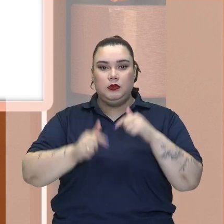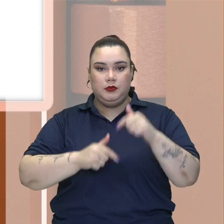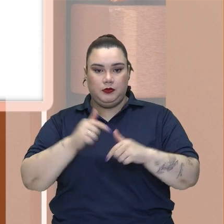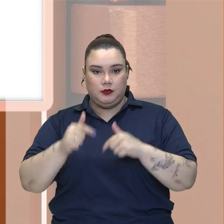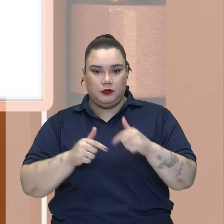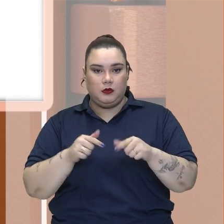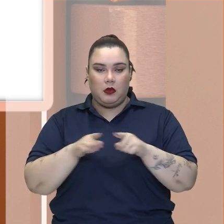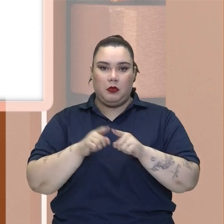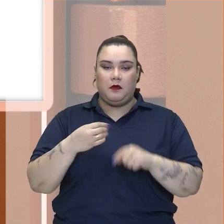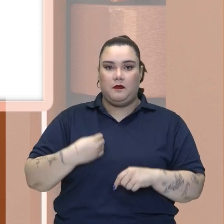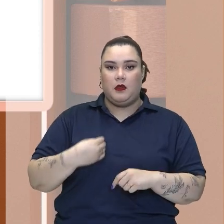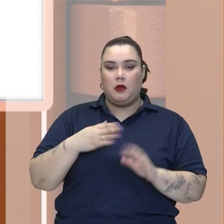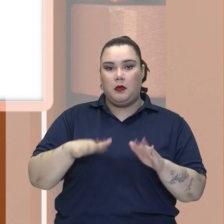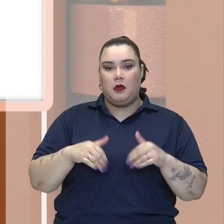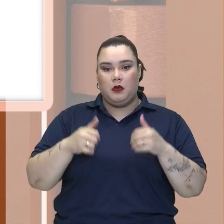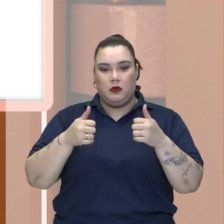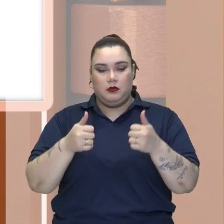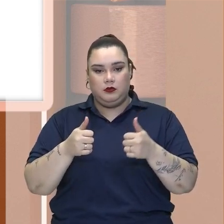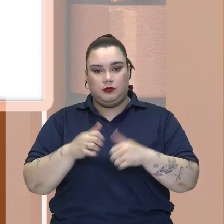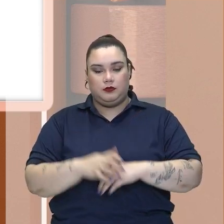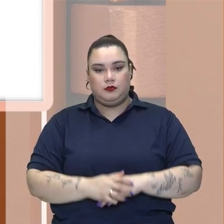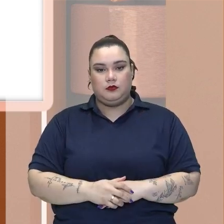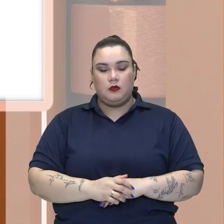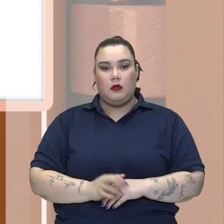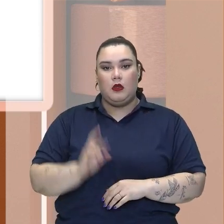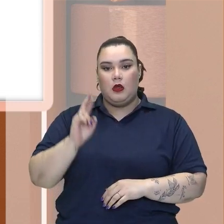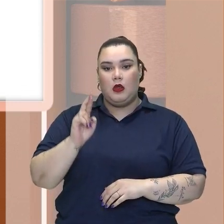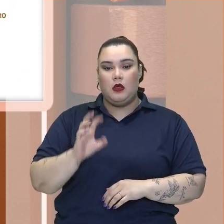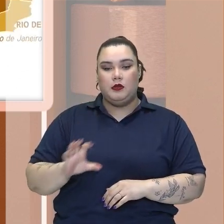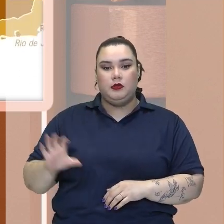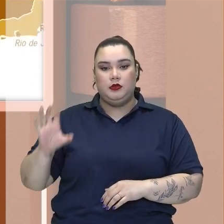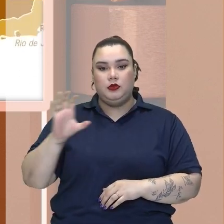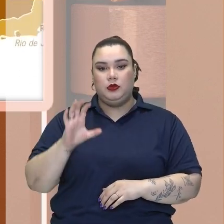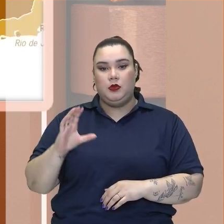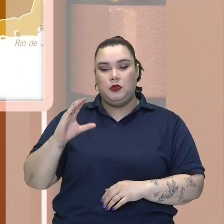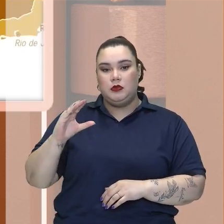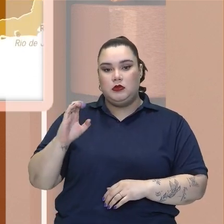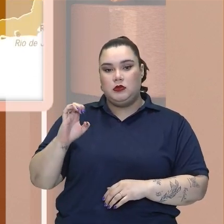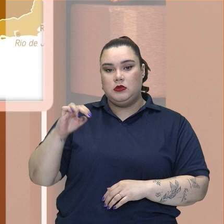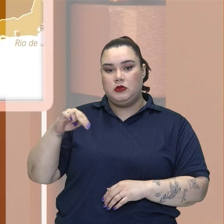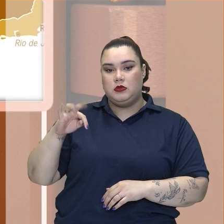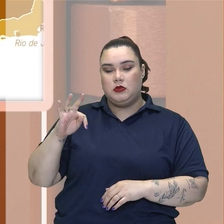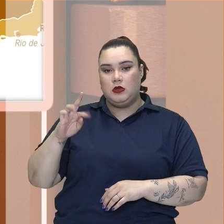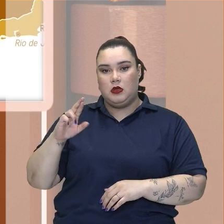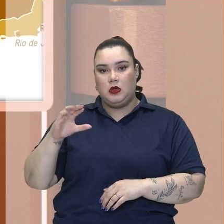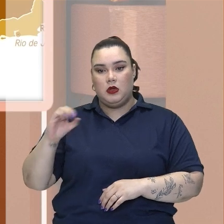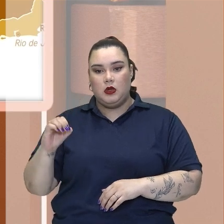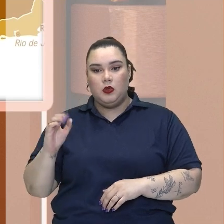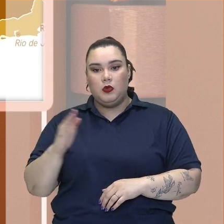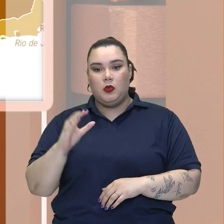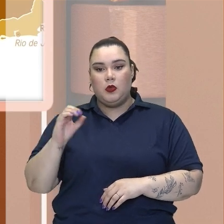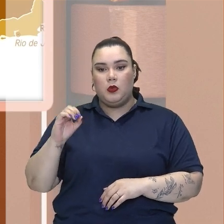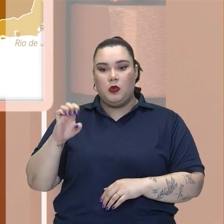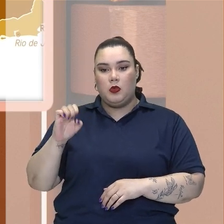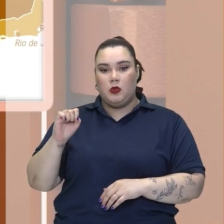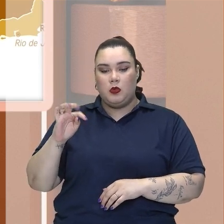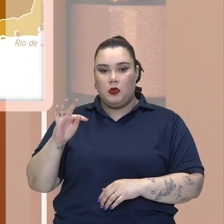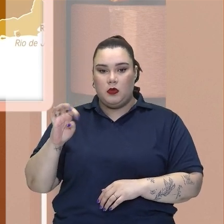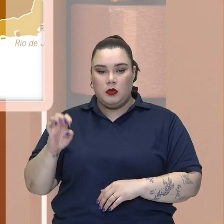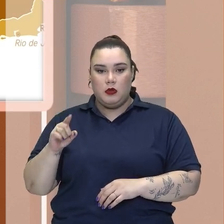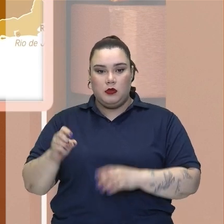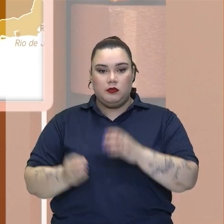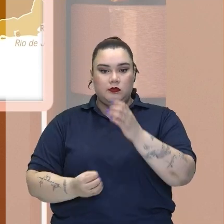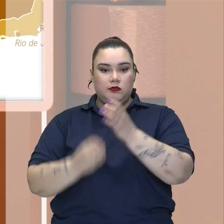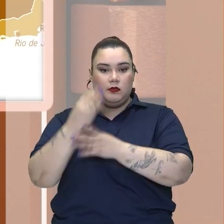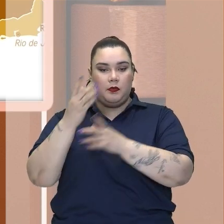vida. Na região Centro-Oeste, a gente vai verificar, né, que a fundação de